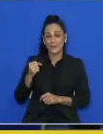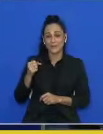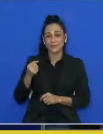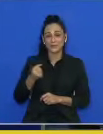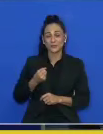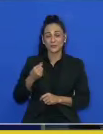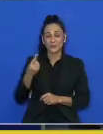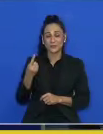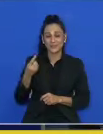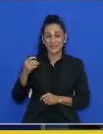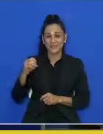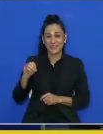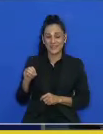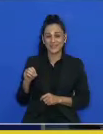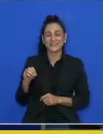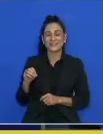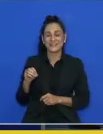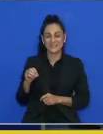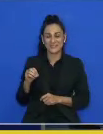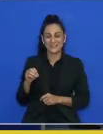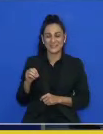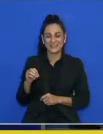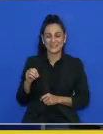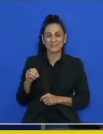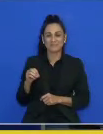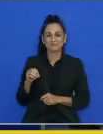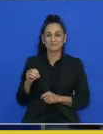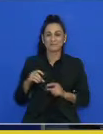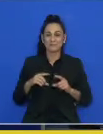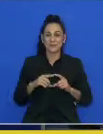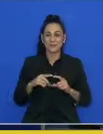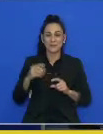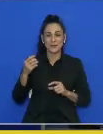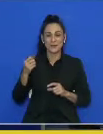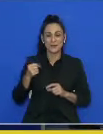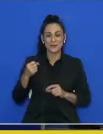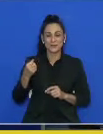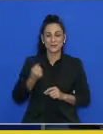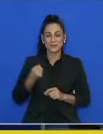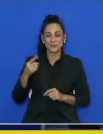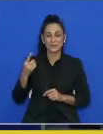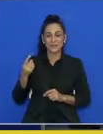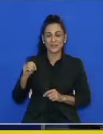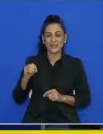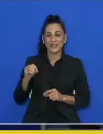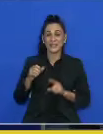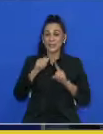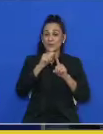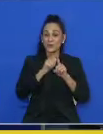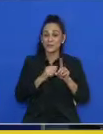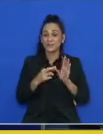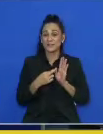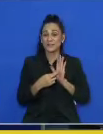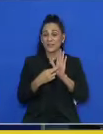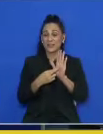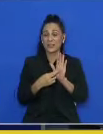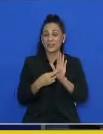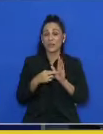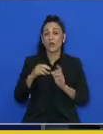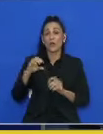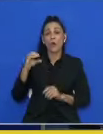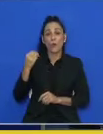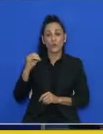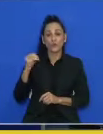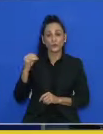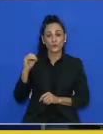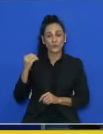número 10. Branca, número 10. E o mês correspondente é